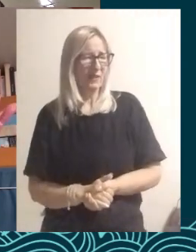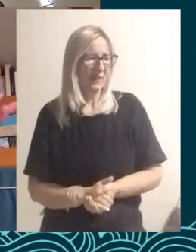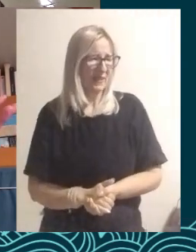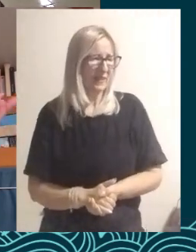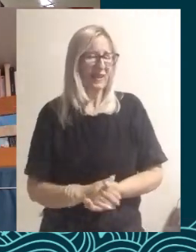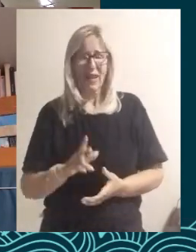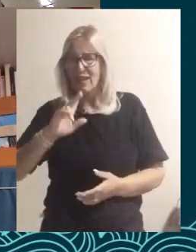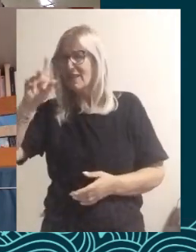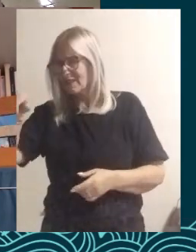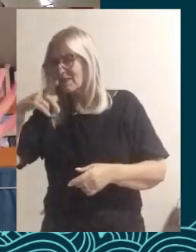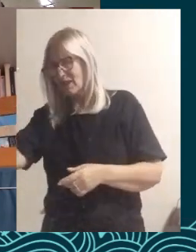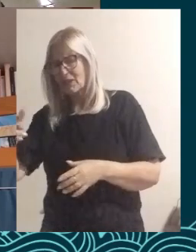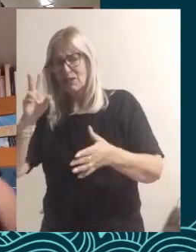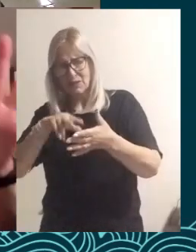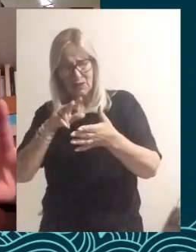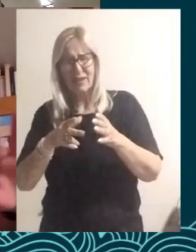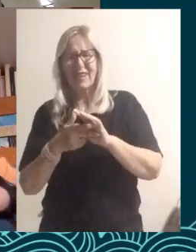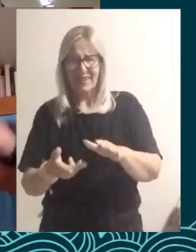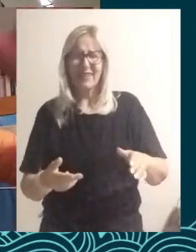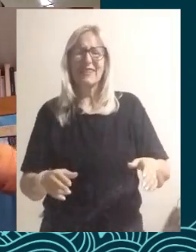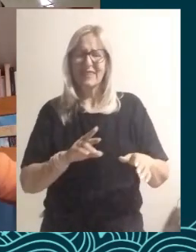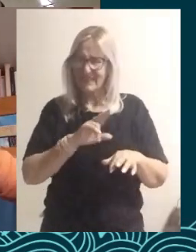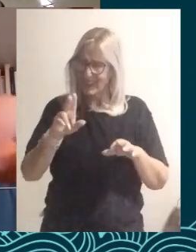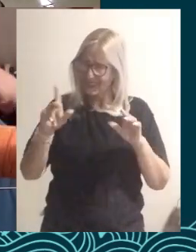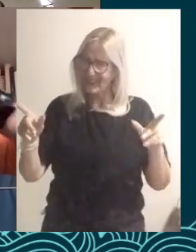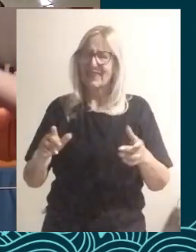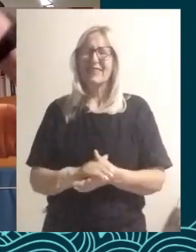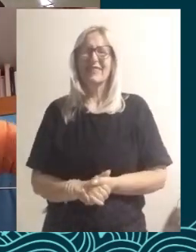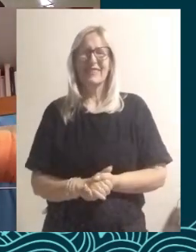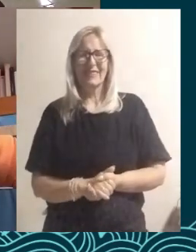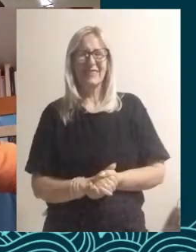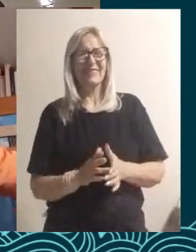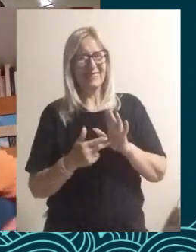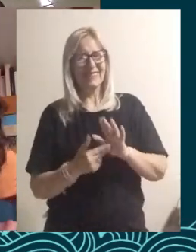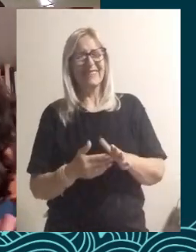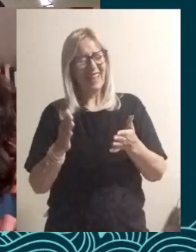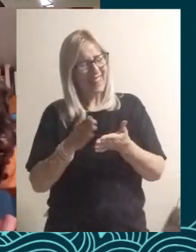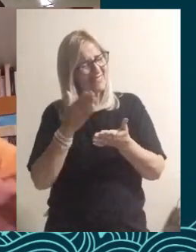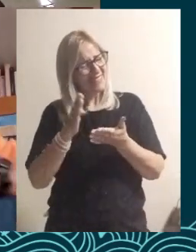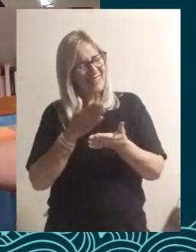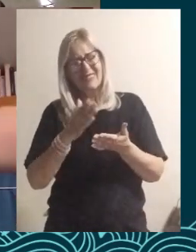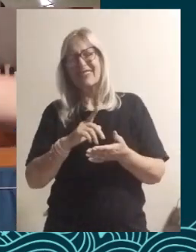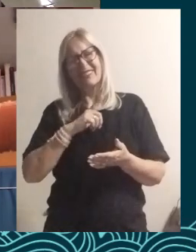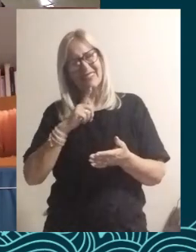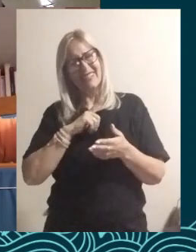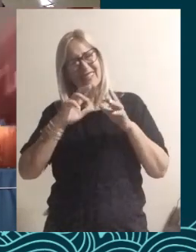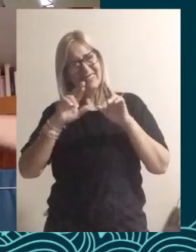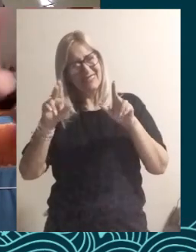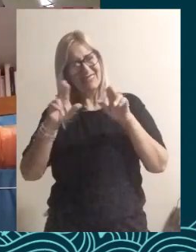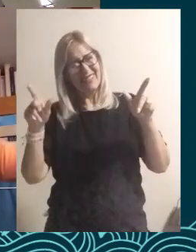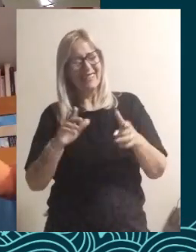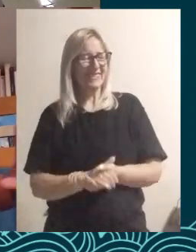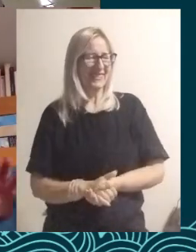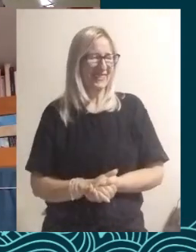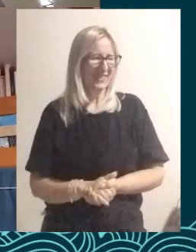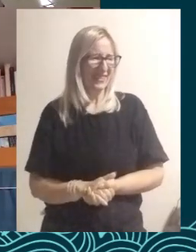escritoras ótimas. Então, se não gostou do meu, tem vários outros. Se gostou, também tem vários outros, com Isso. várias outras pessoas com